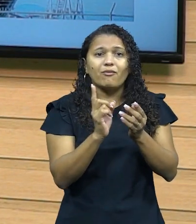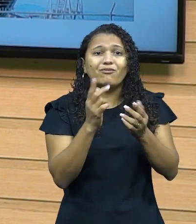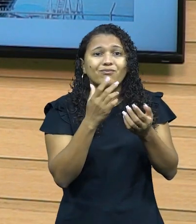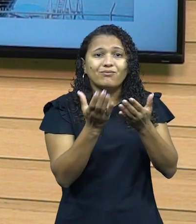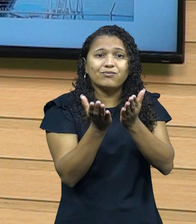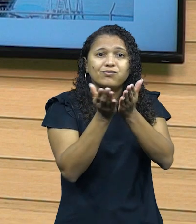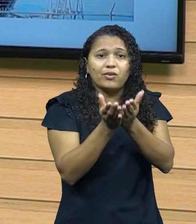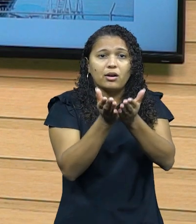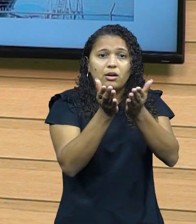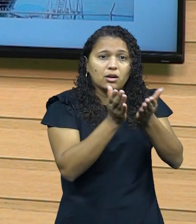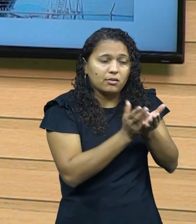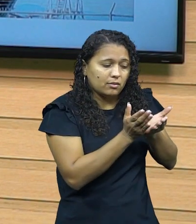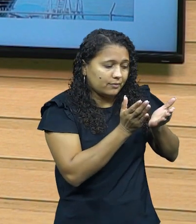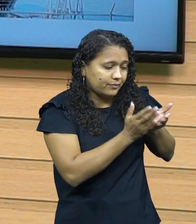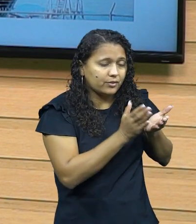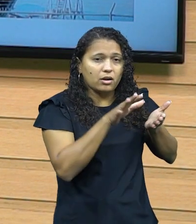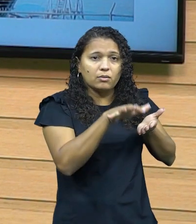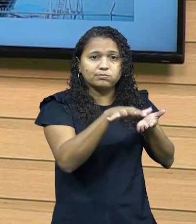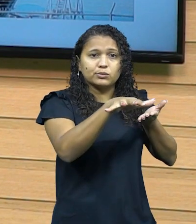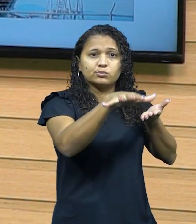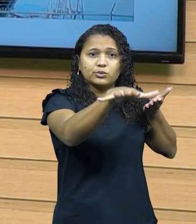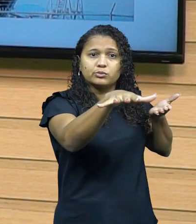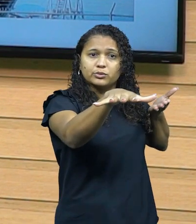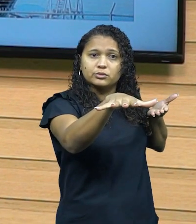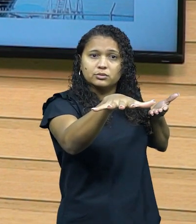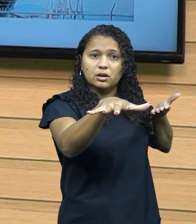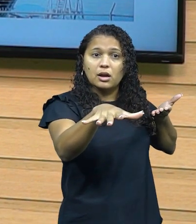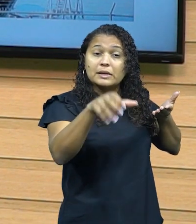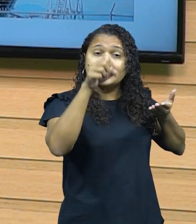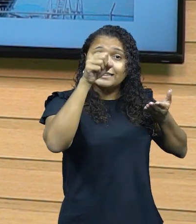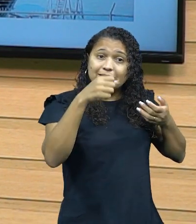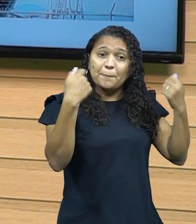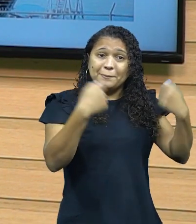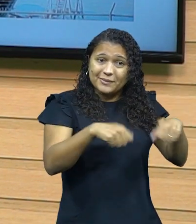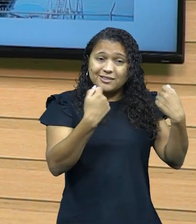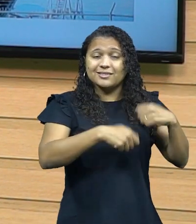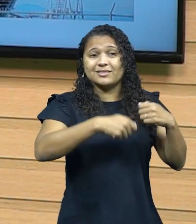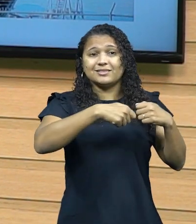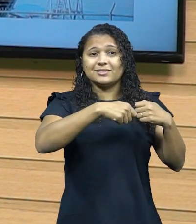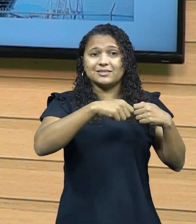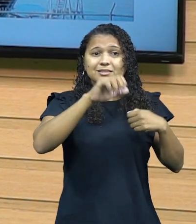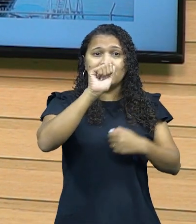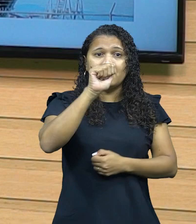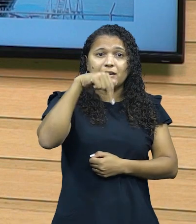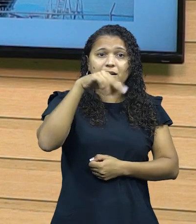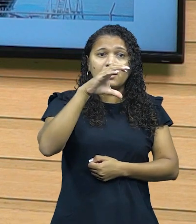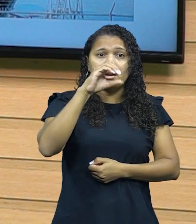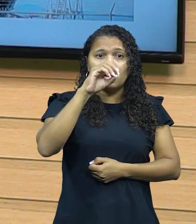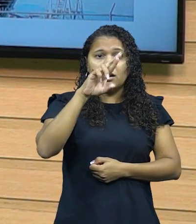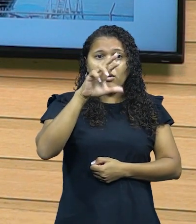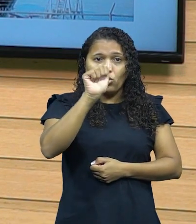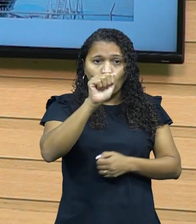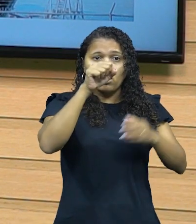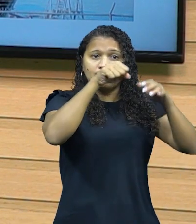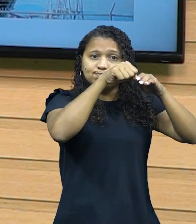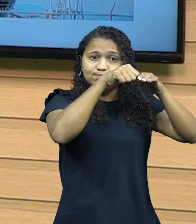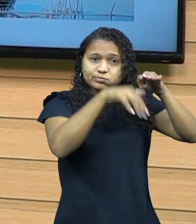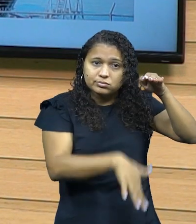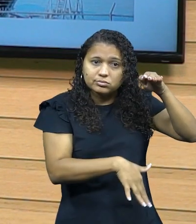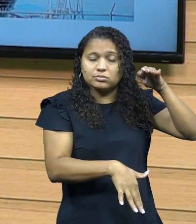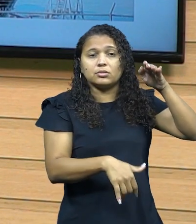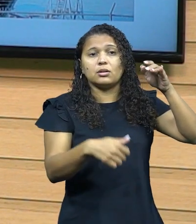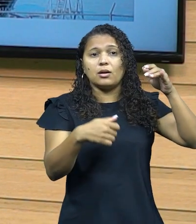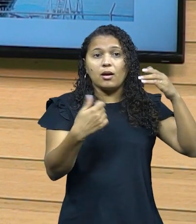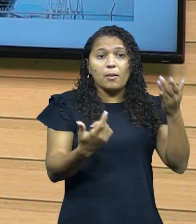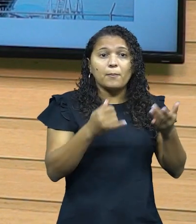esse navio ele ficar sem estar ancorado, sem estar parado, fincado, né,